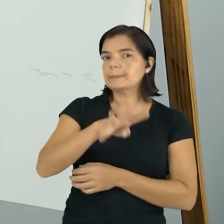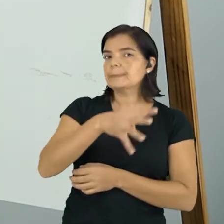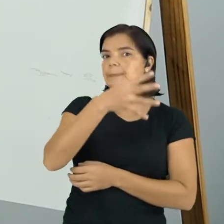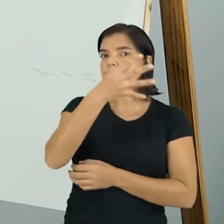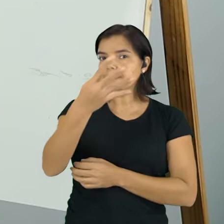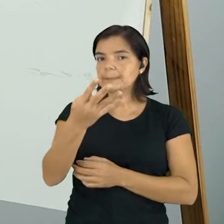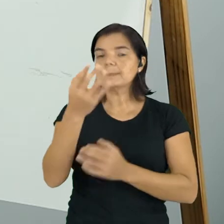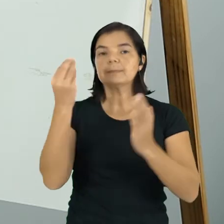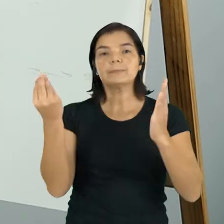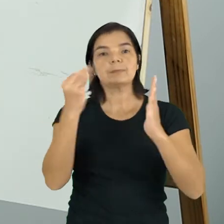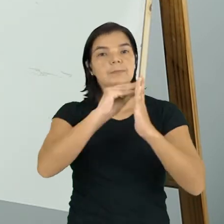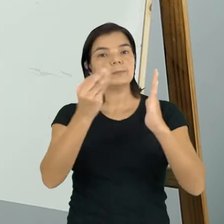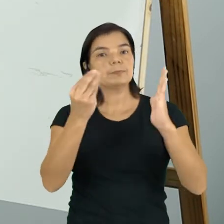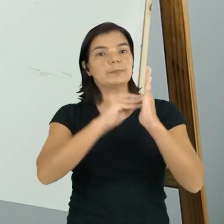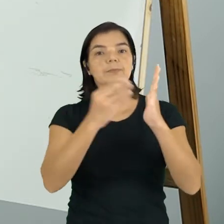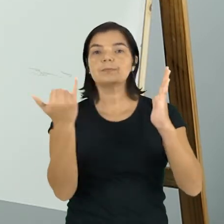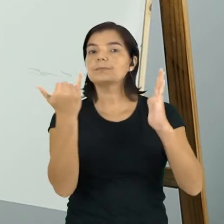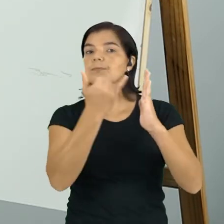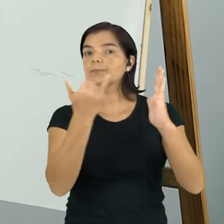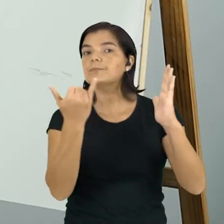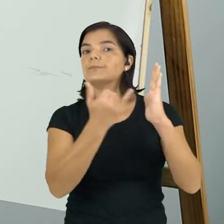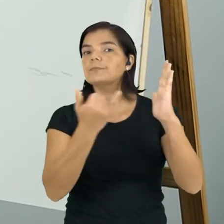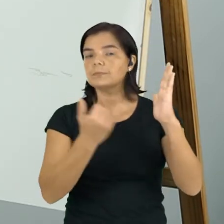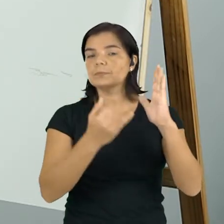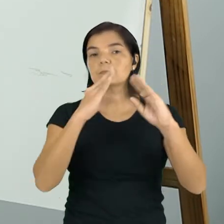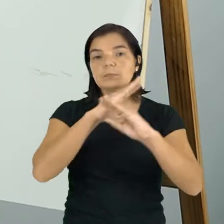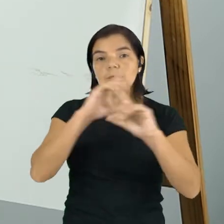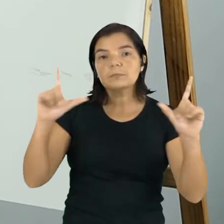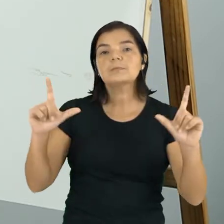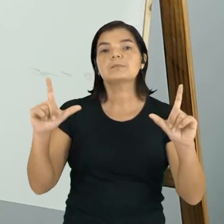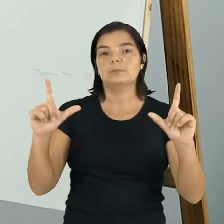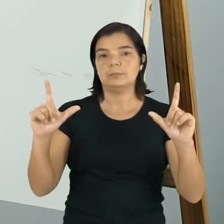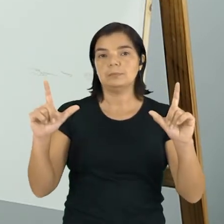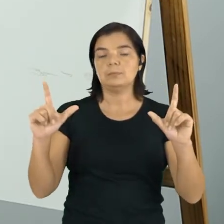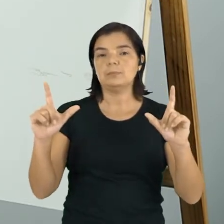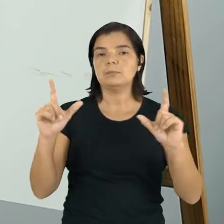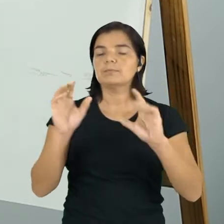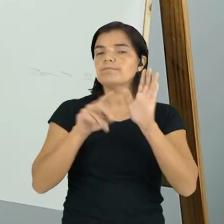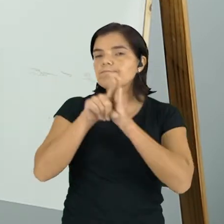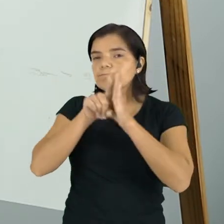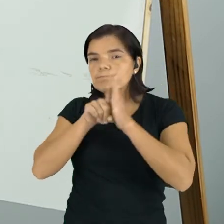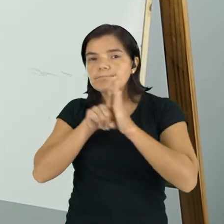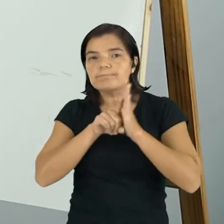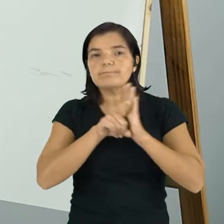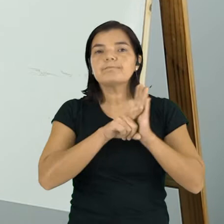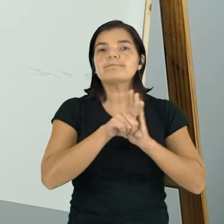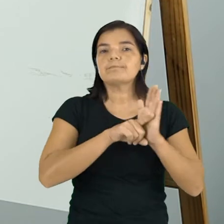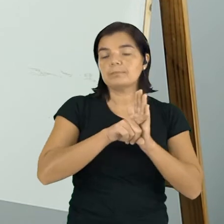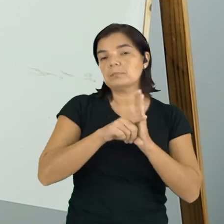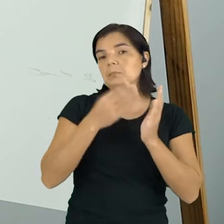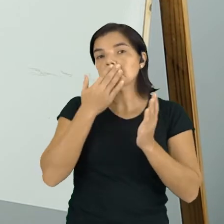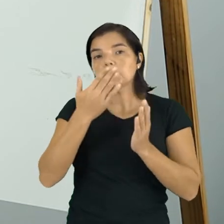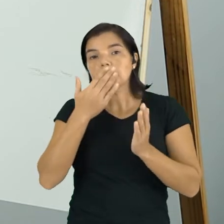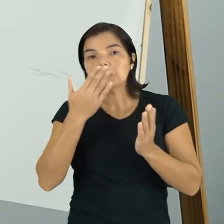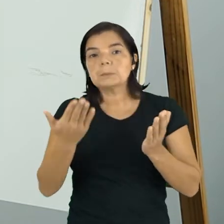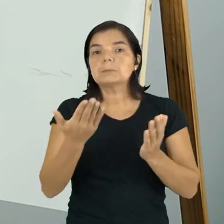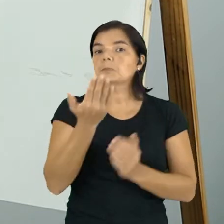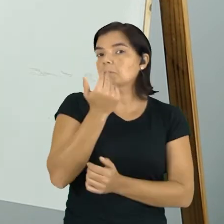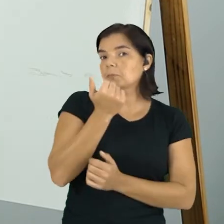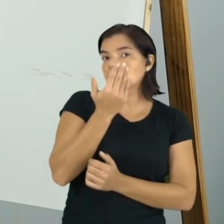tabela, colocar as informações, é para que eu possa ver com mais clareza. Eu faço uma pesquisa sobre tipos